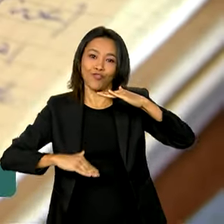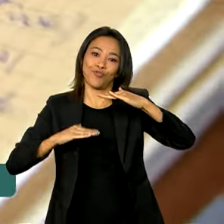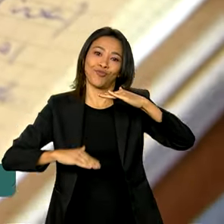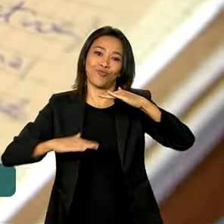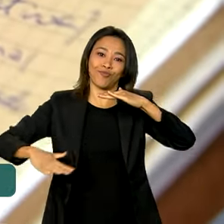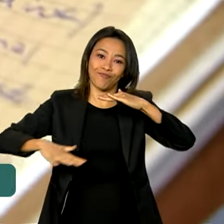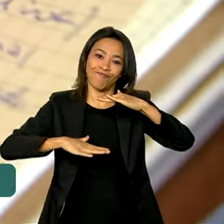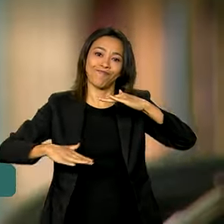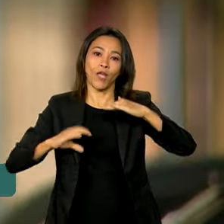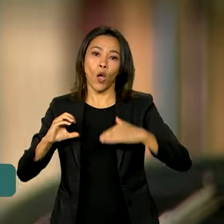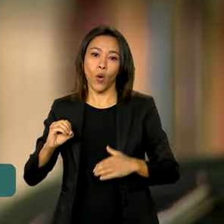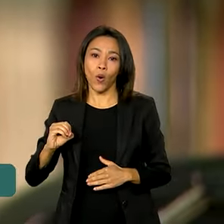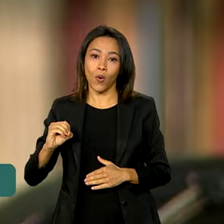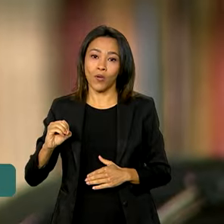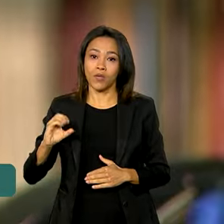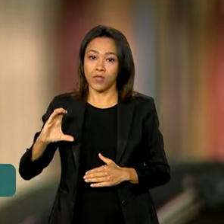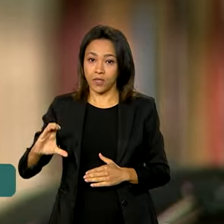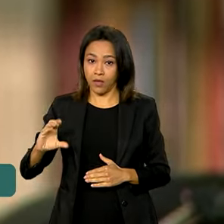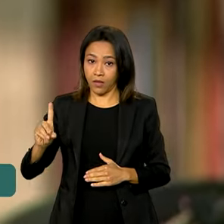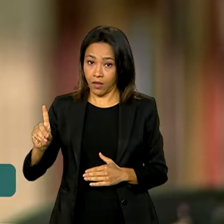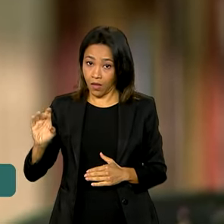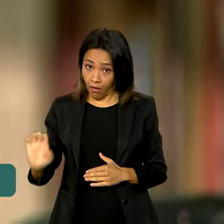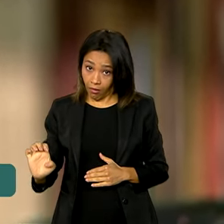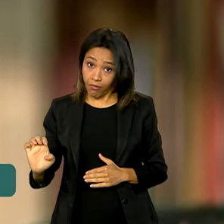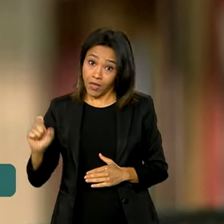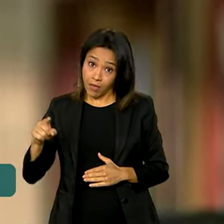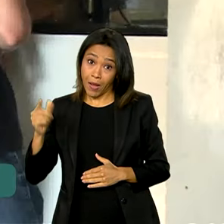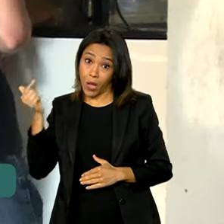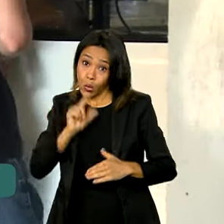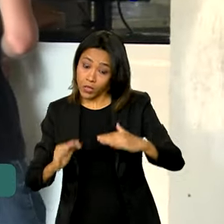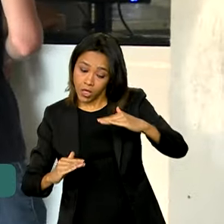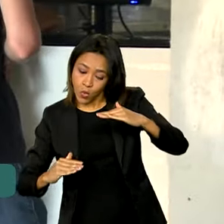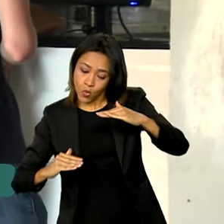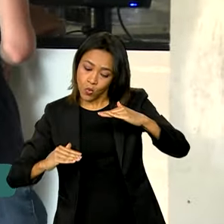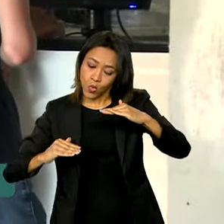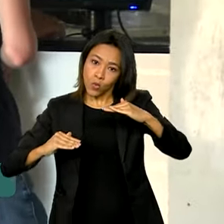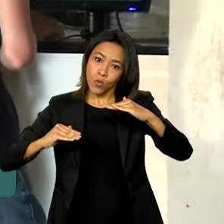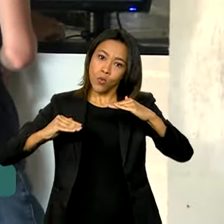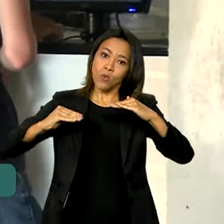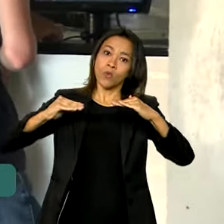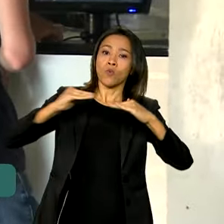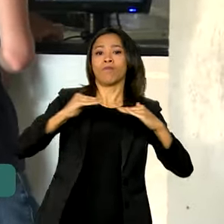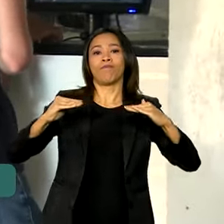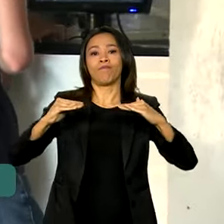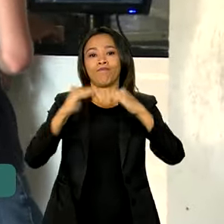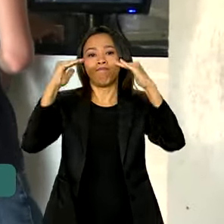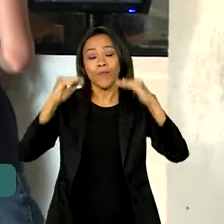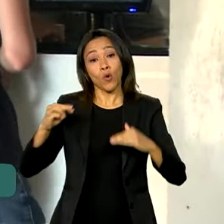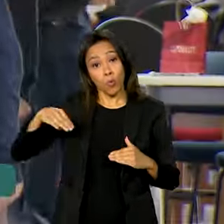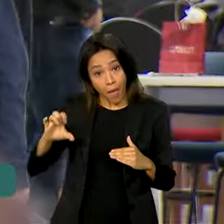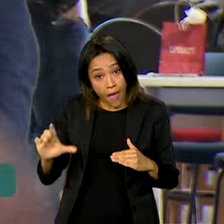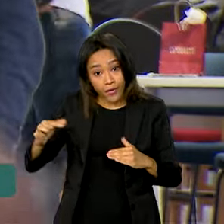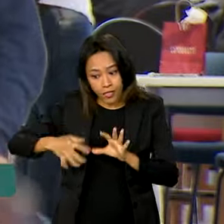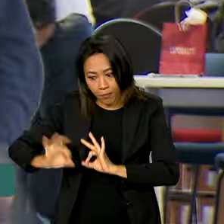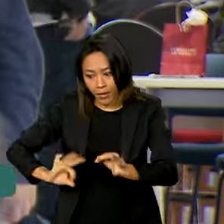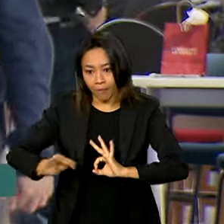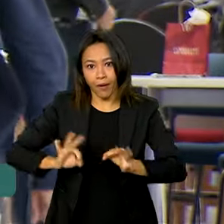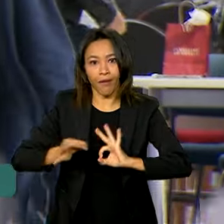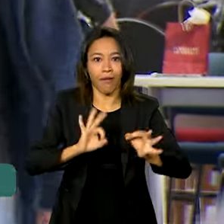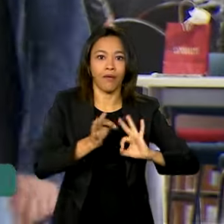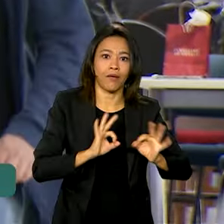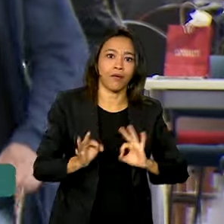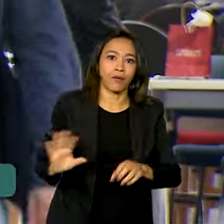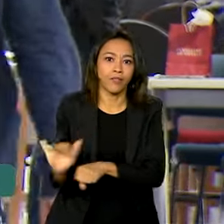média da OCDE. E para avançar no ranking, o Ministério da Educação já prepara novos